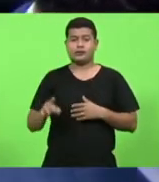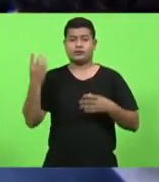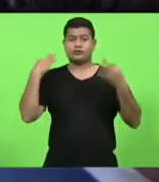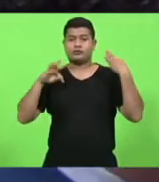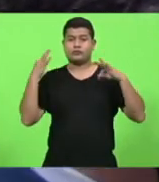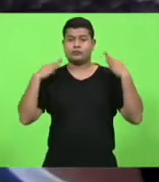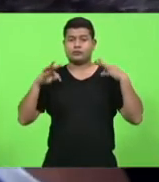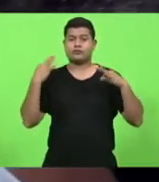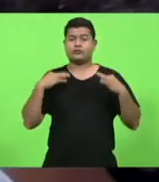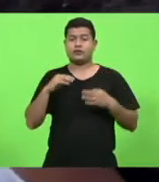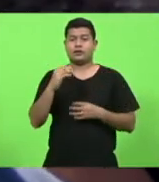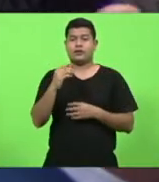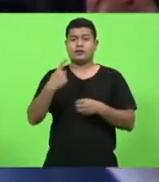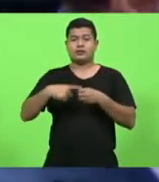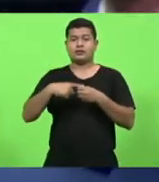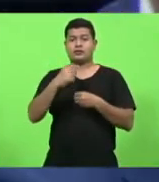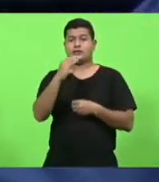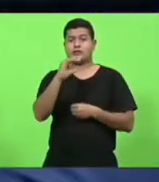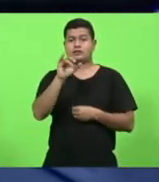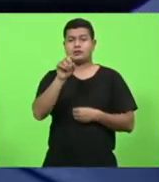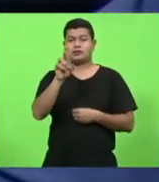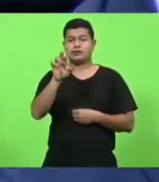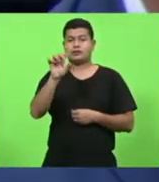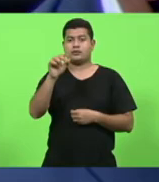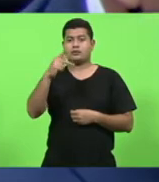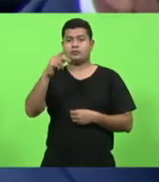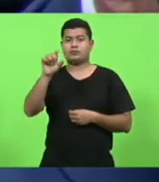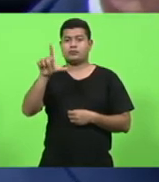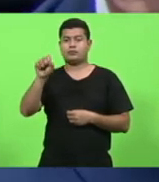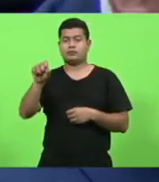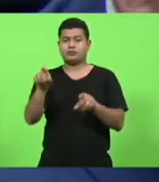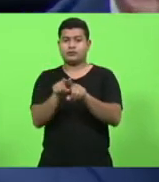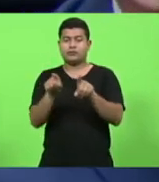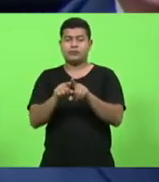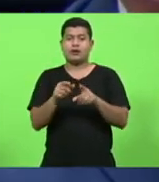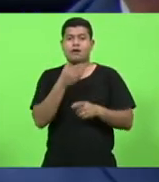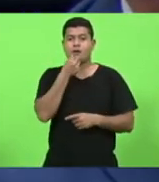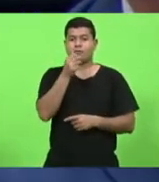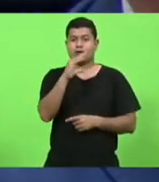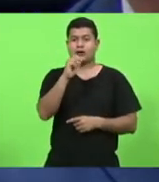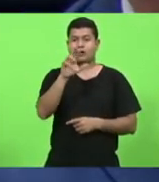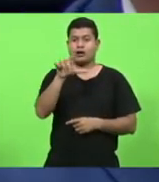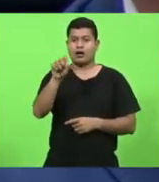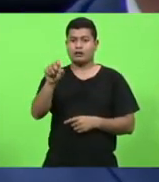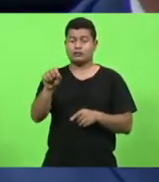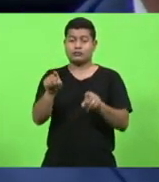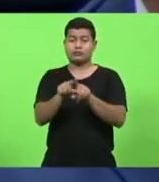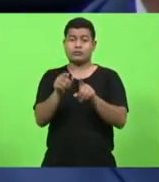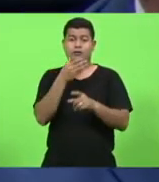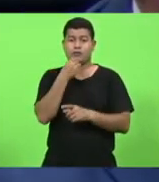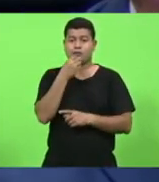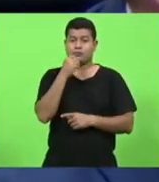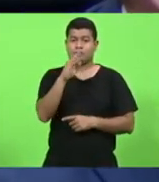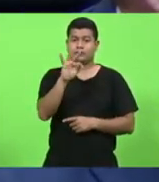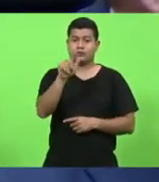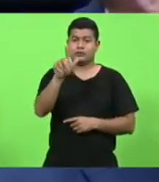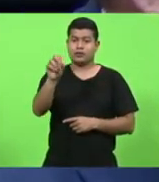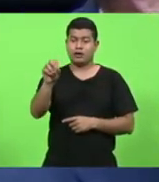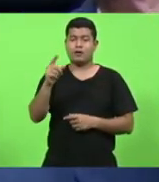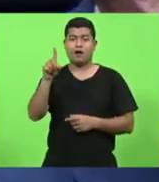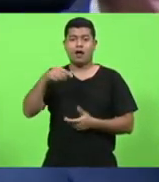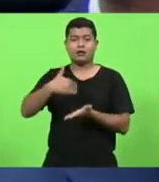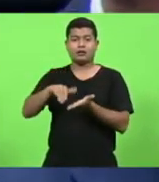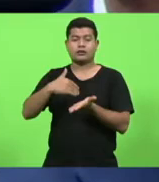de Siderópolis, Carlos Henrique Kinderman Freitas e o Tiago Henrique Vieira de Freitas, que é o